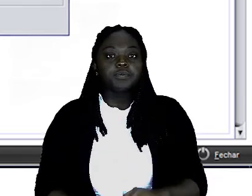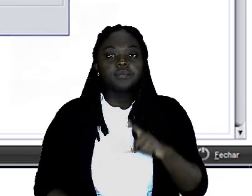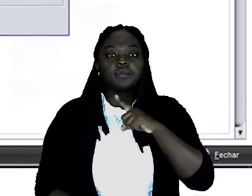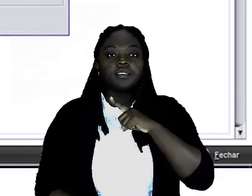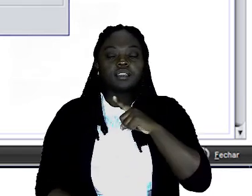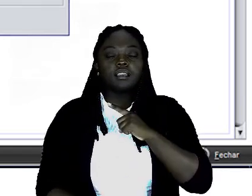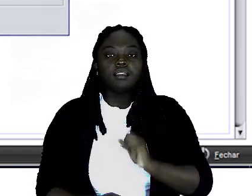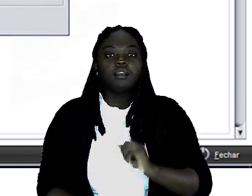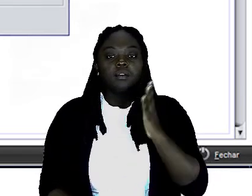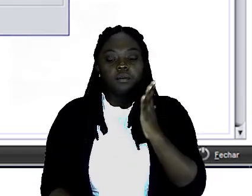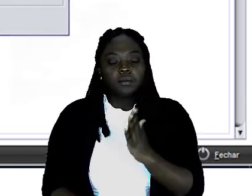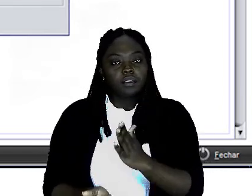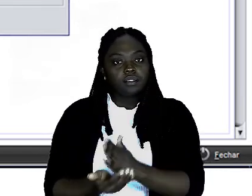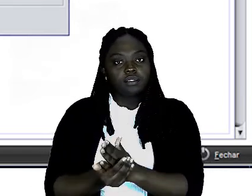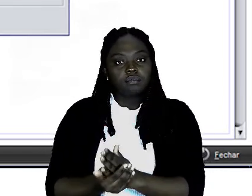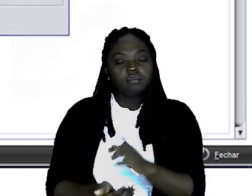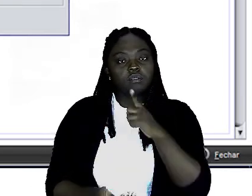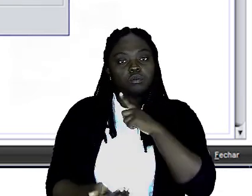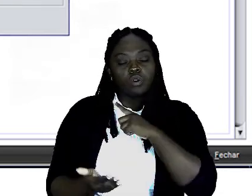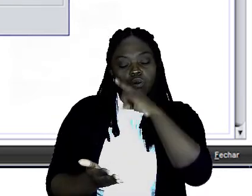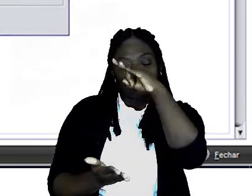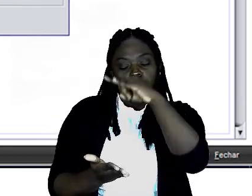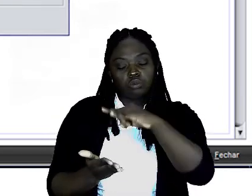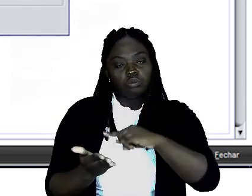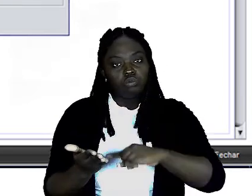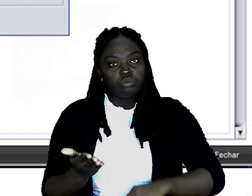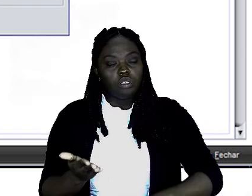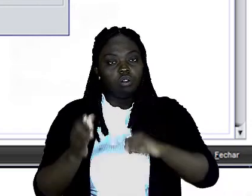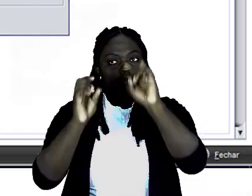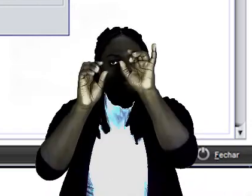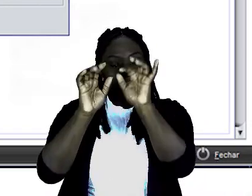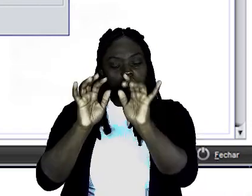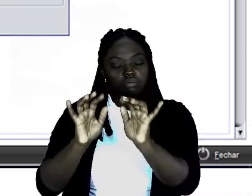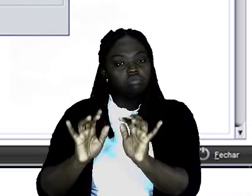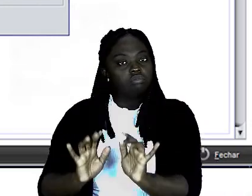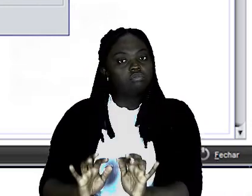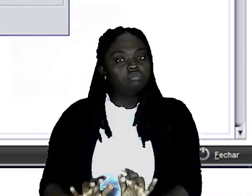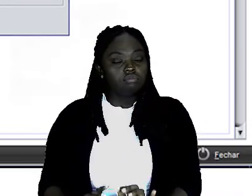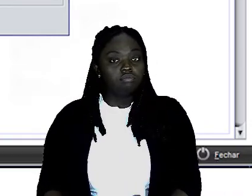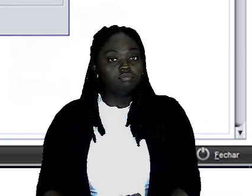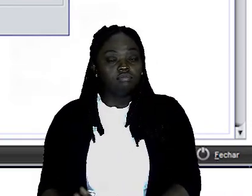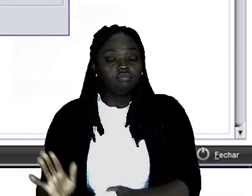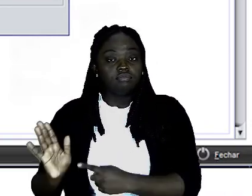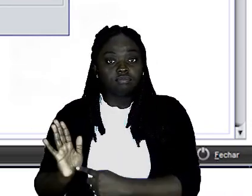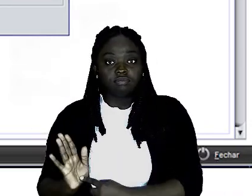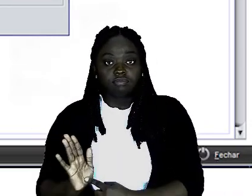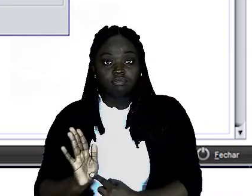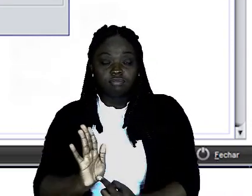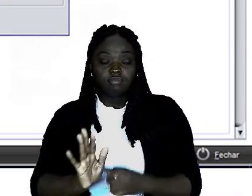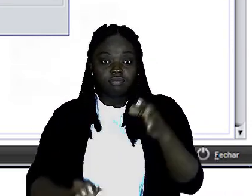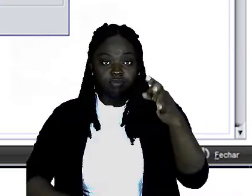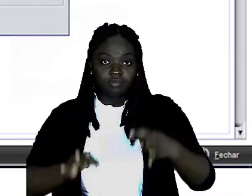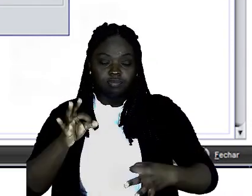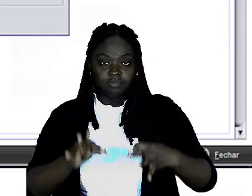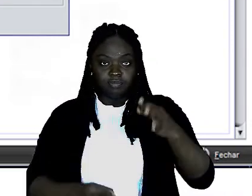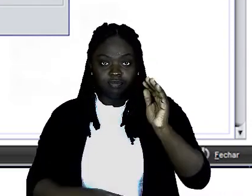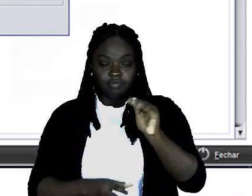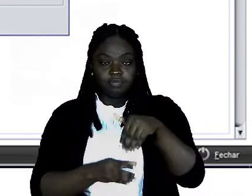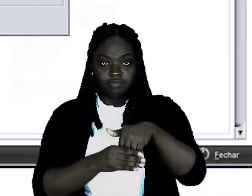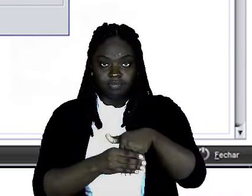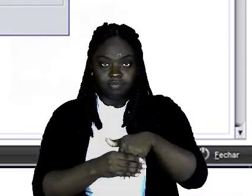gerado o arquivo contendo os documentos digitalizados a serem apresentados à Justiça Eleitoral.